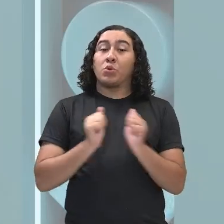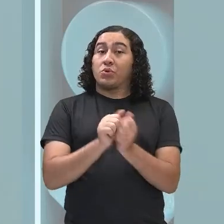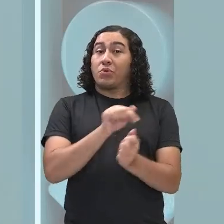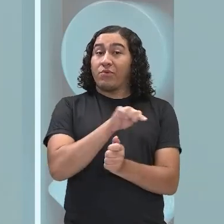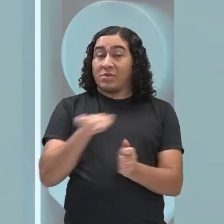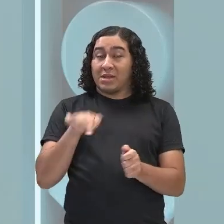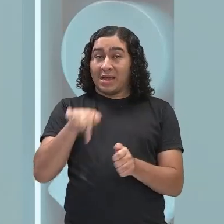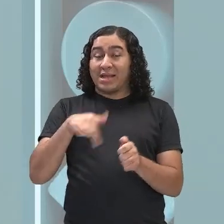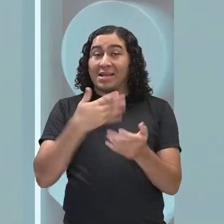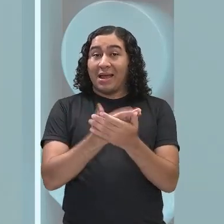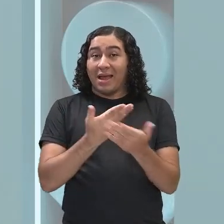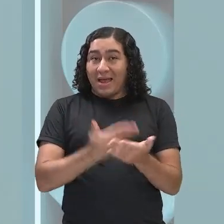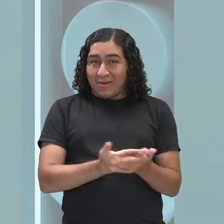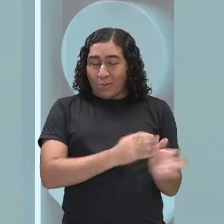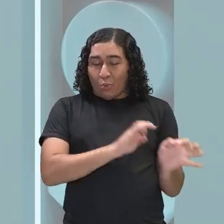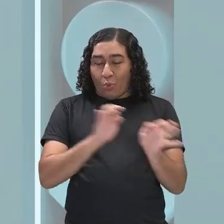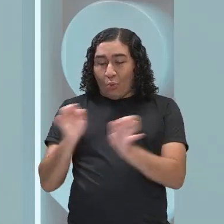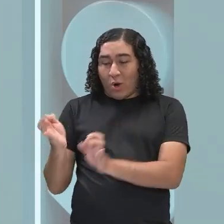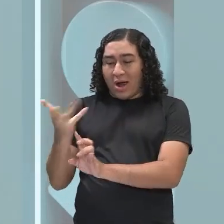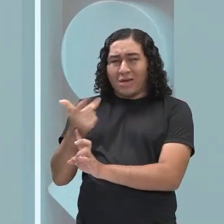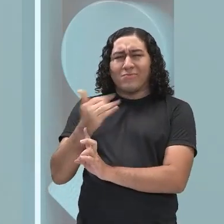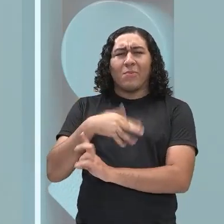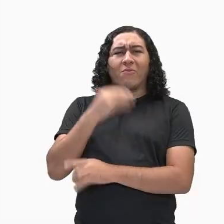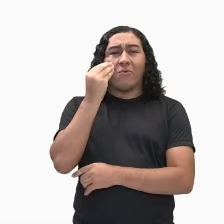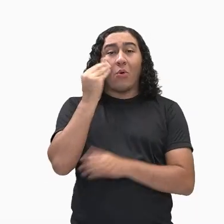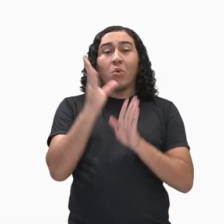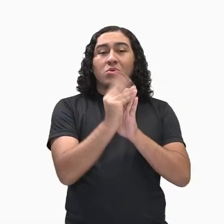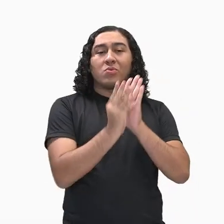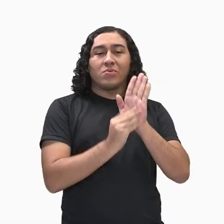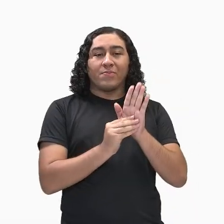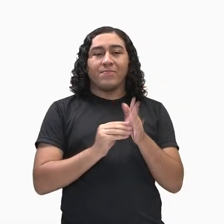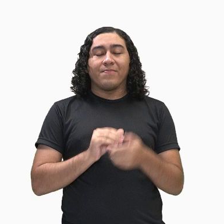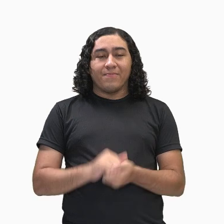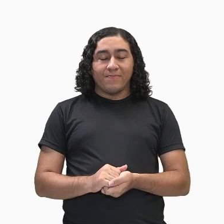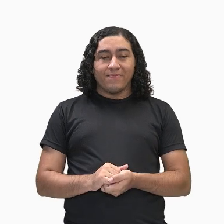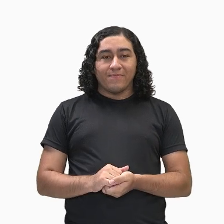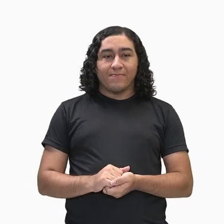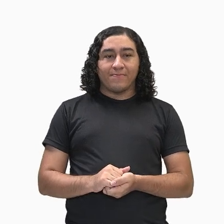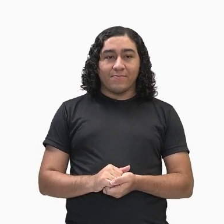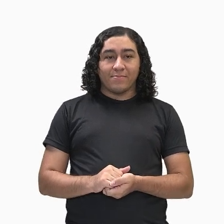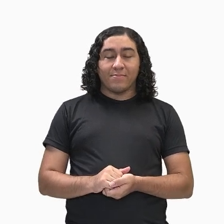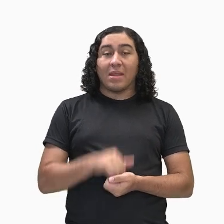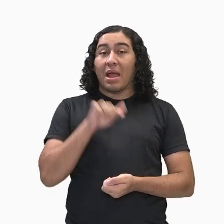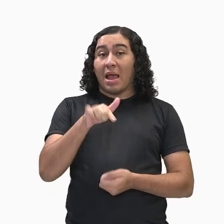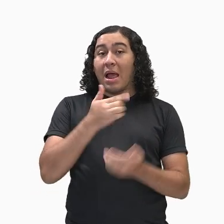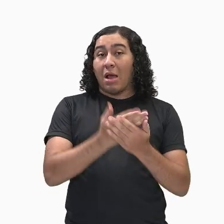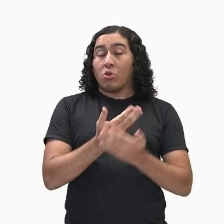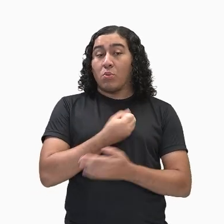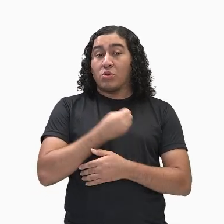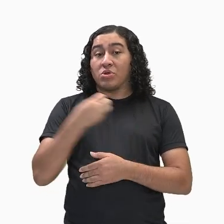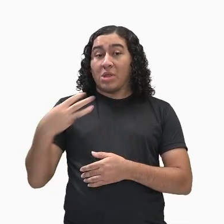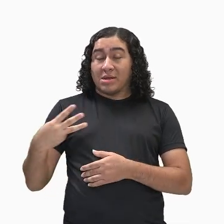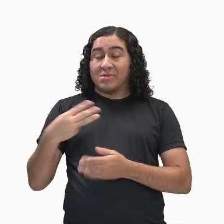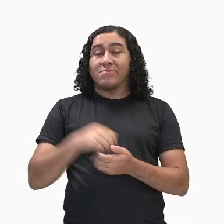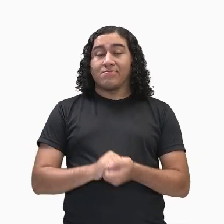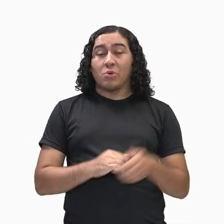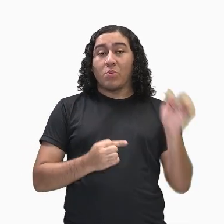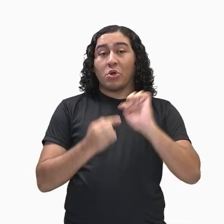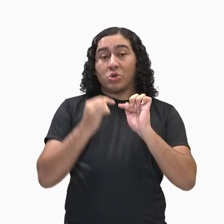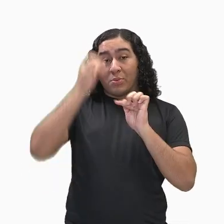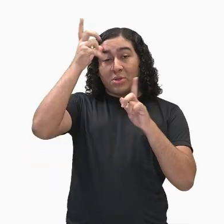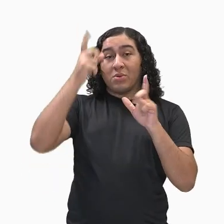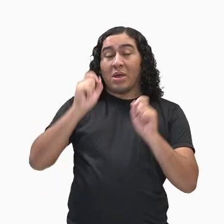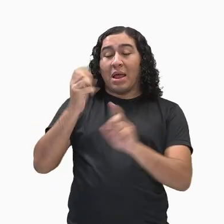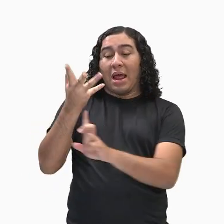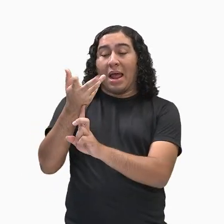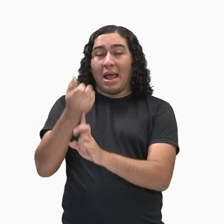vocês nesta jornada pelo mundo das artes. Vamos ver o conteúdo da nossa aula? Esta é a nossa aula de número 3. O nosso objeto de conhecimento é